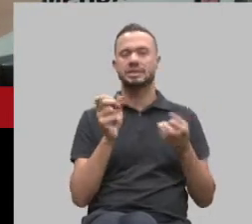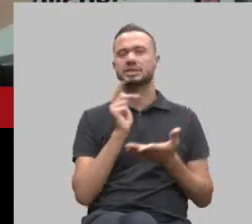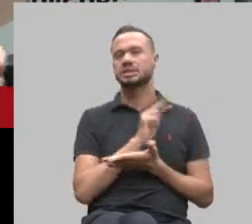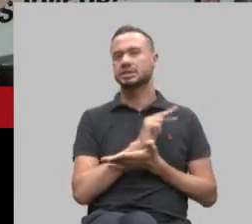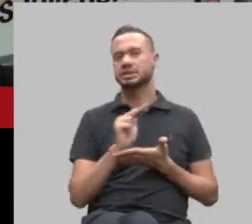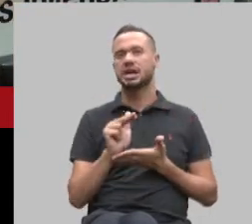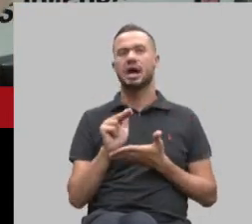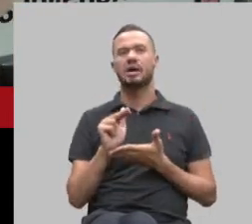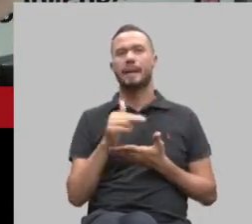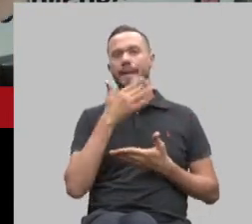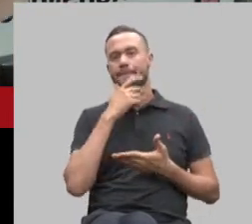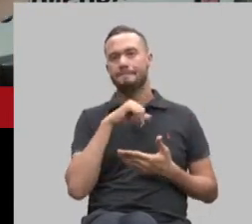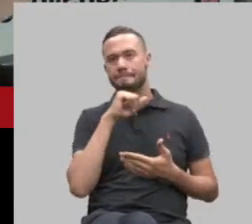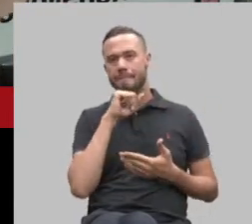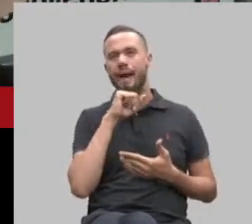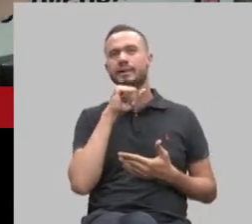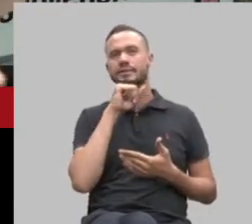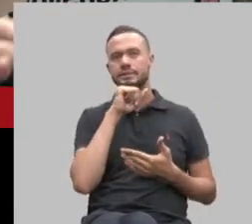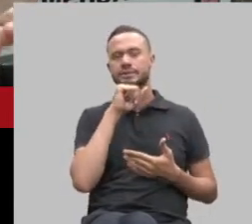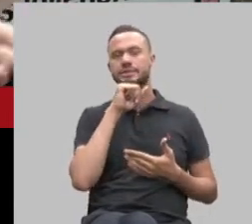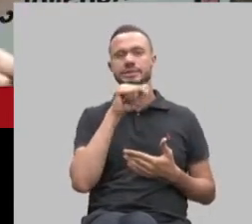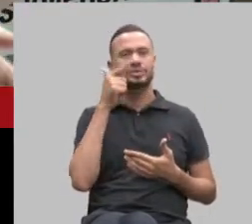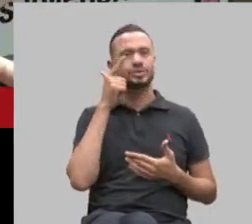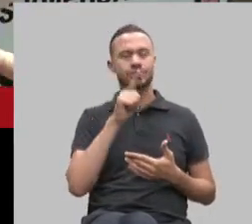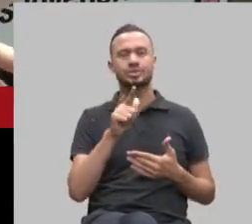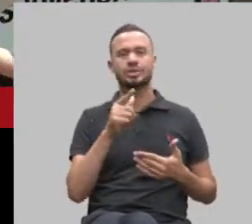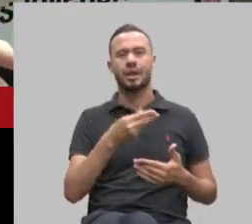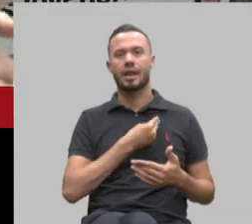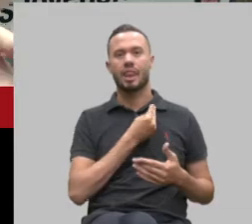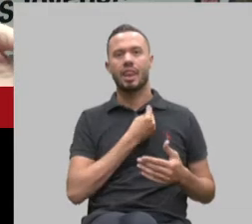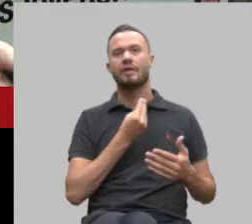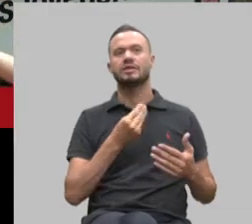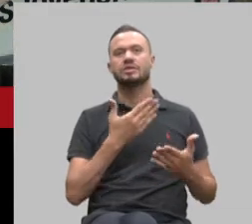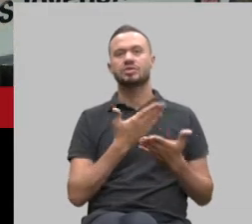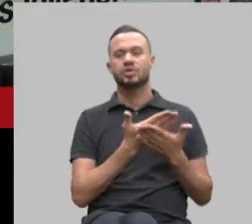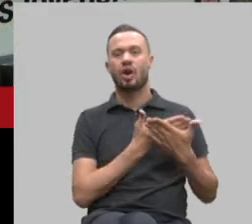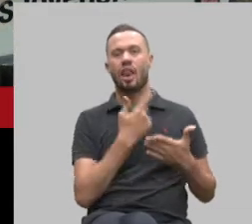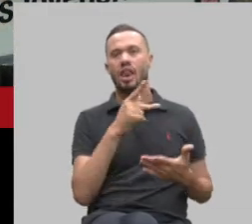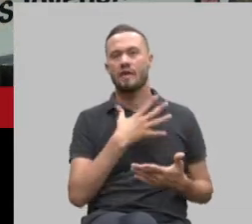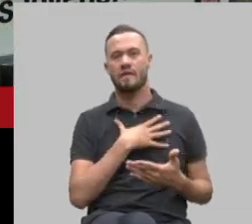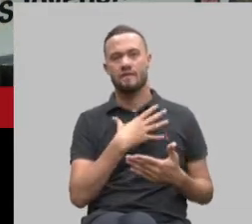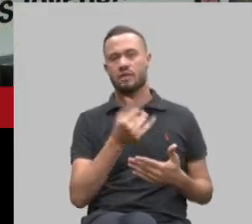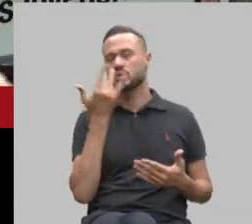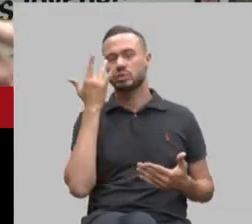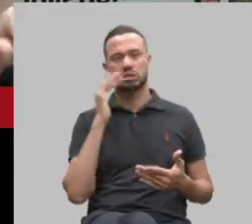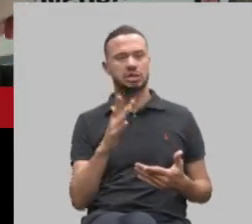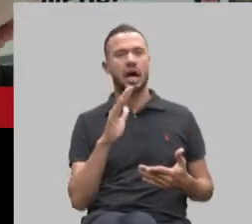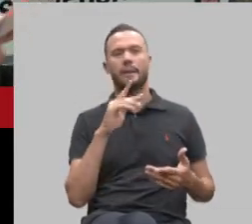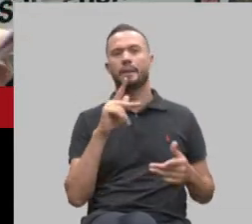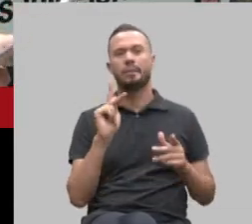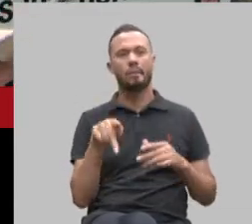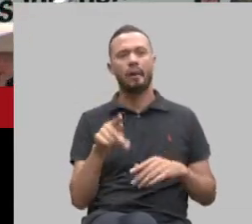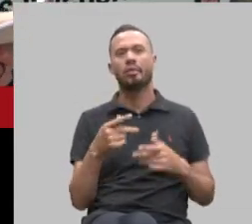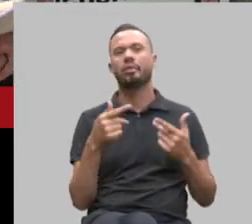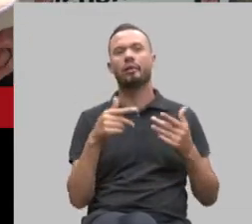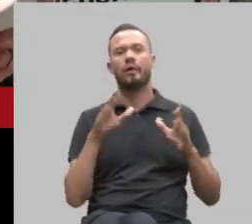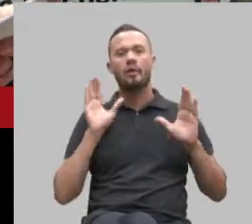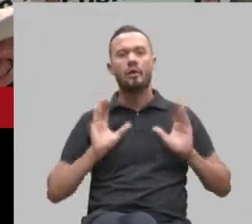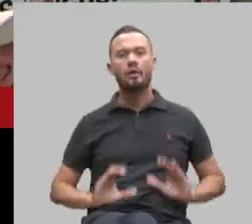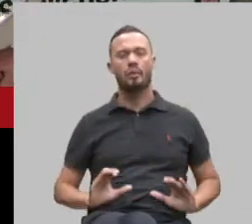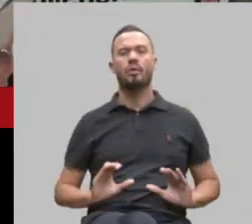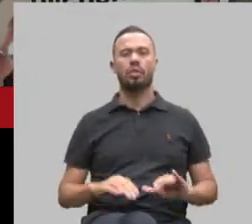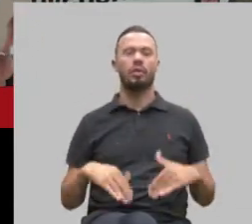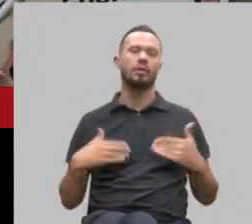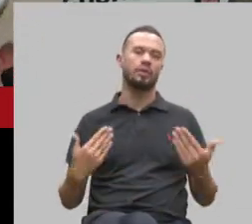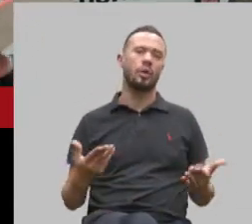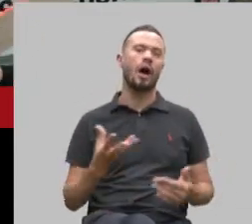Brasil não participam ativamente na vida escolar de seus filhos não sabem de suas sobre suas notas seu comportamento e querendo ou não a